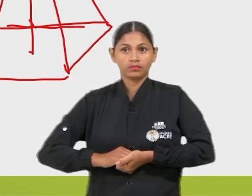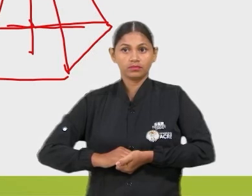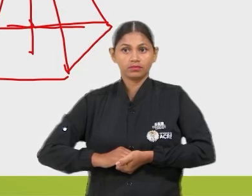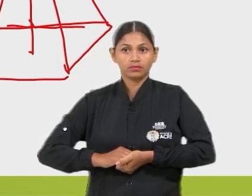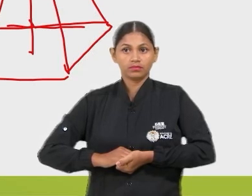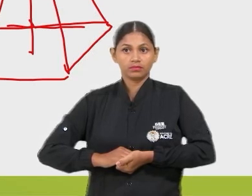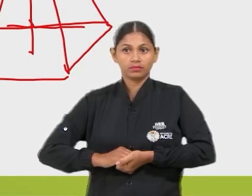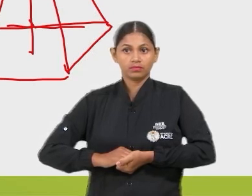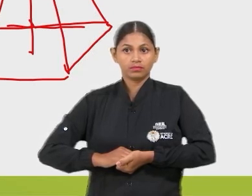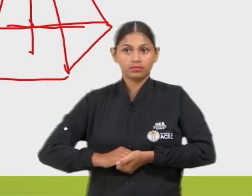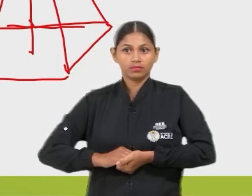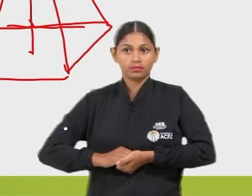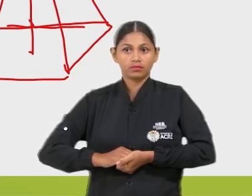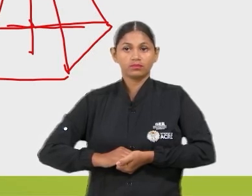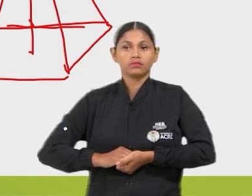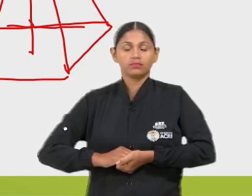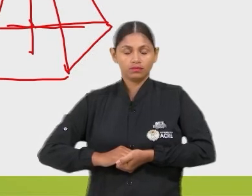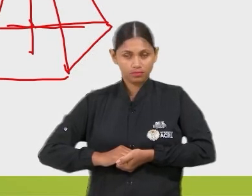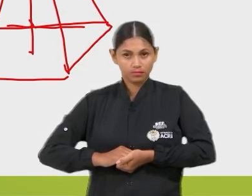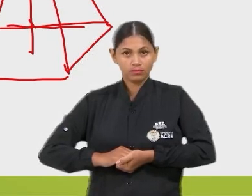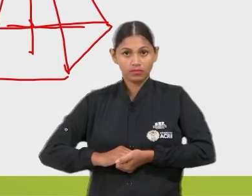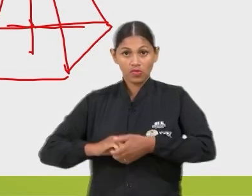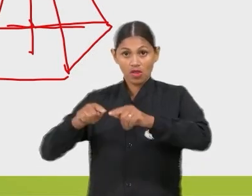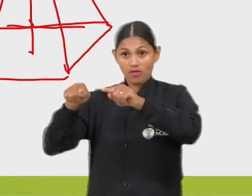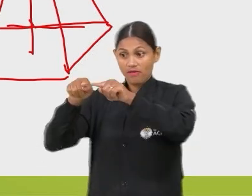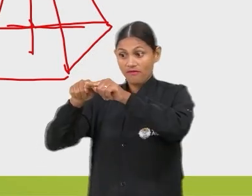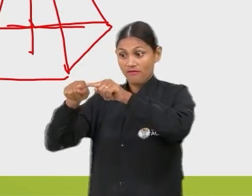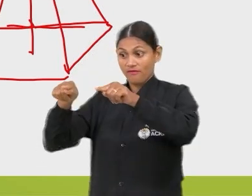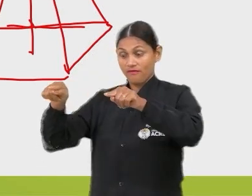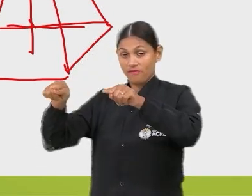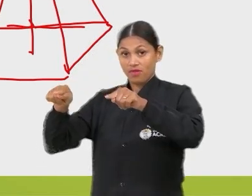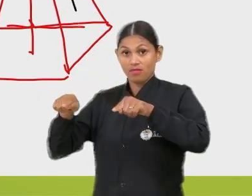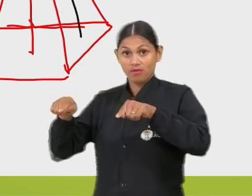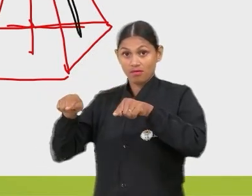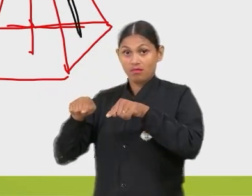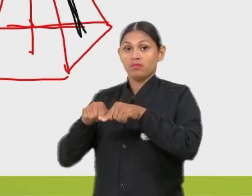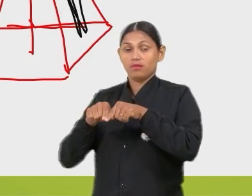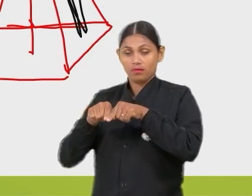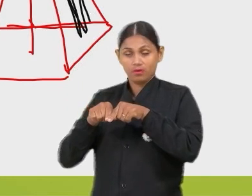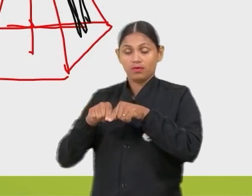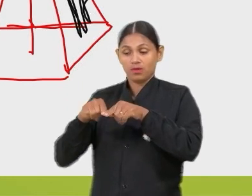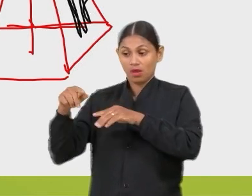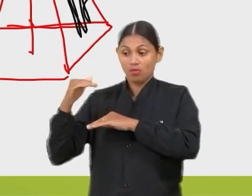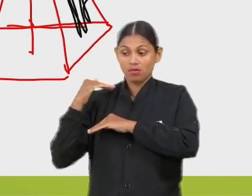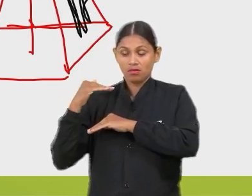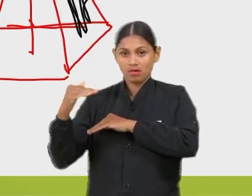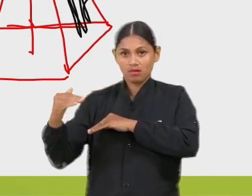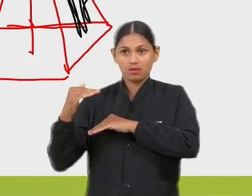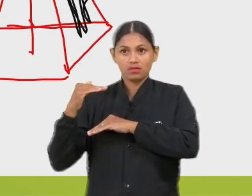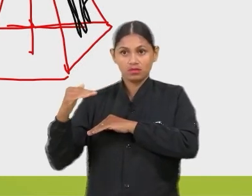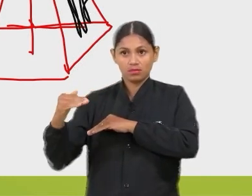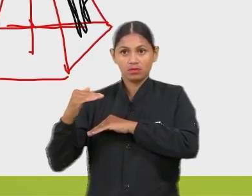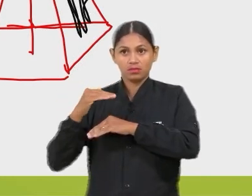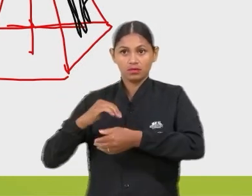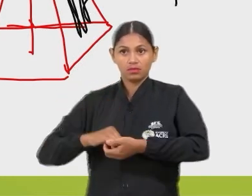base. Olha como é que funciona. Nesse corte paralelo à base eu vou ter um trapézio. Vamos chamar de trapézio